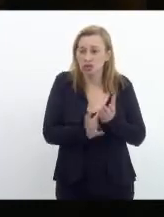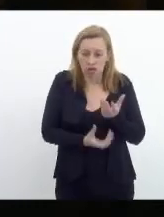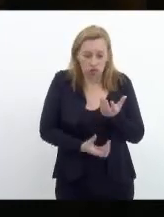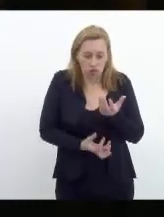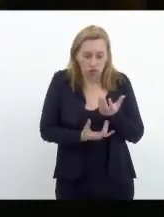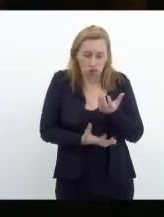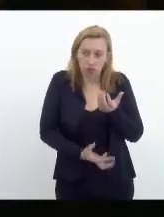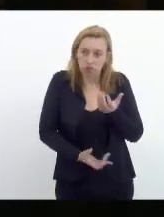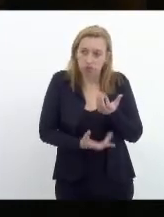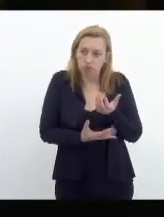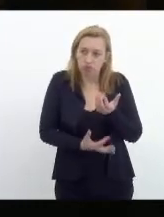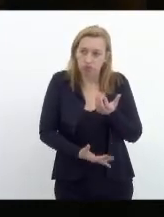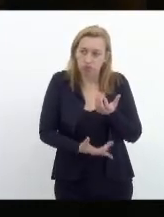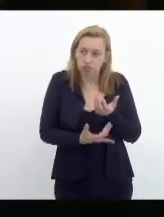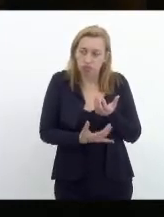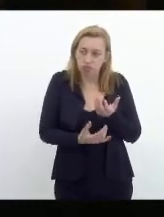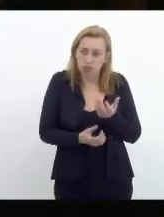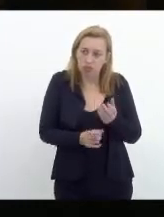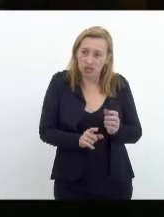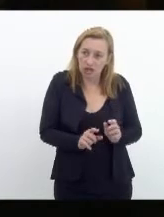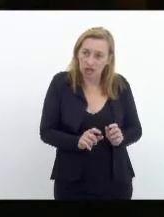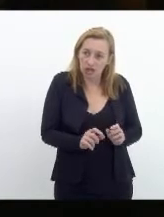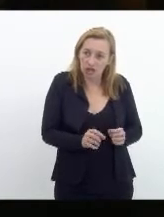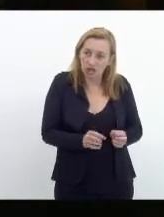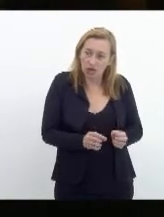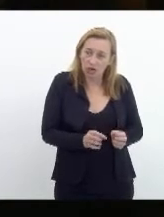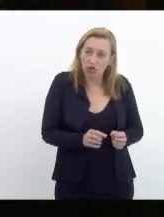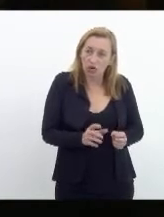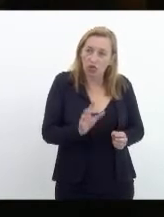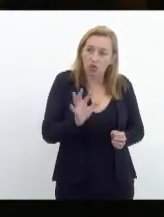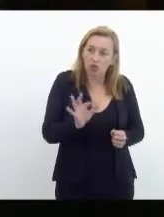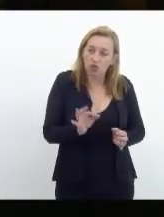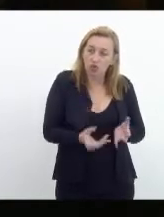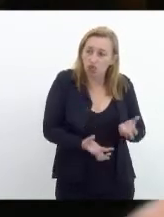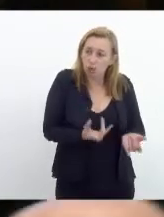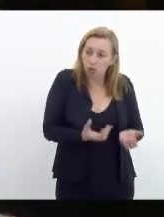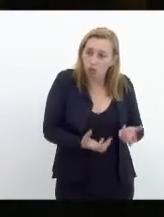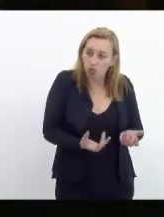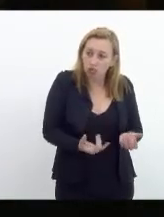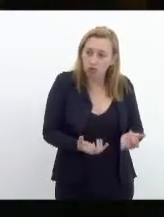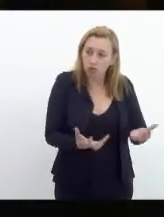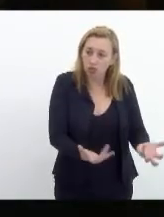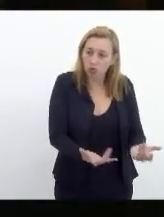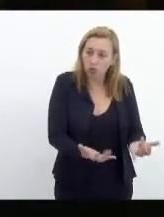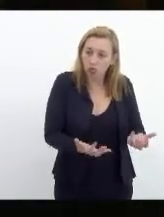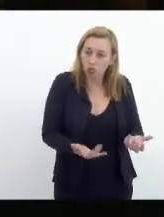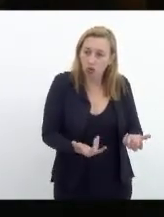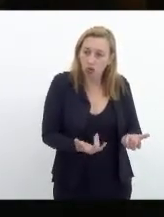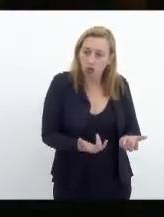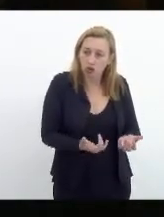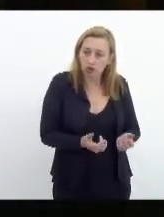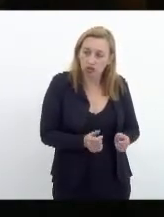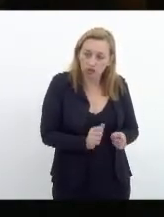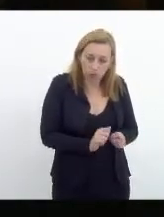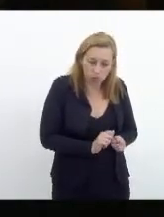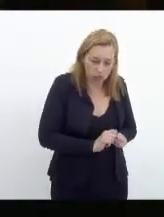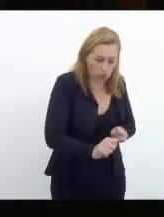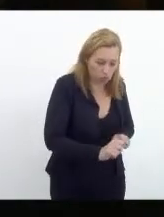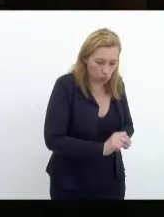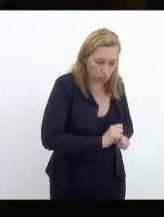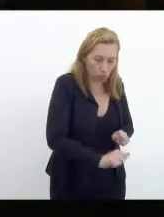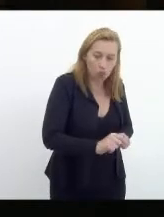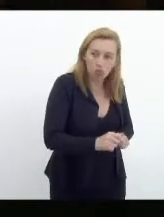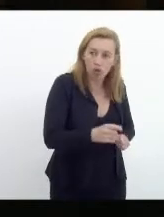na tentativa de acender ali o fogão, enfim, o improviso que fizeram com o